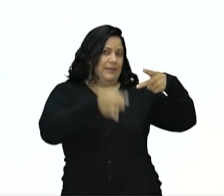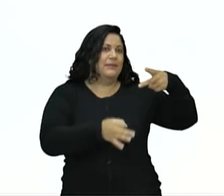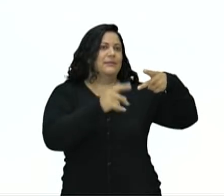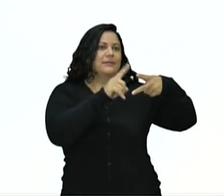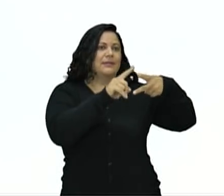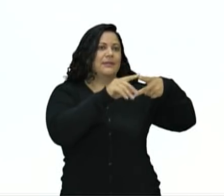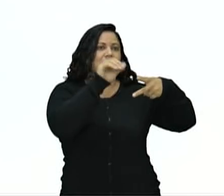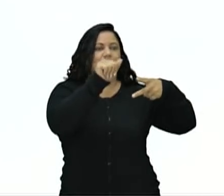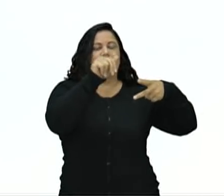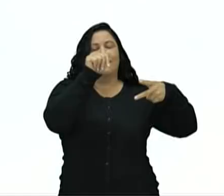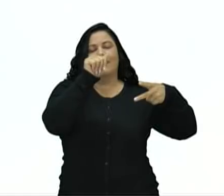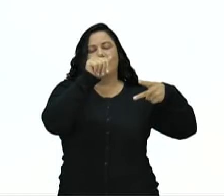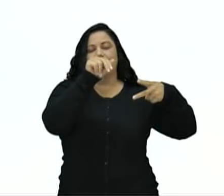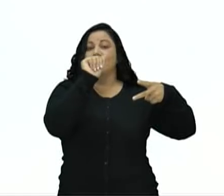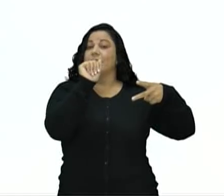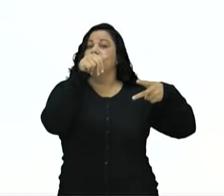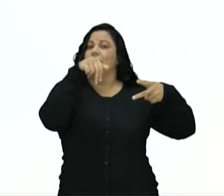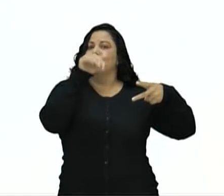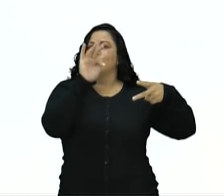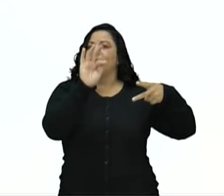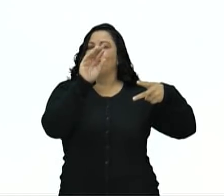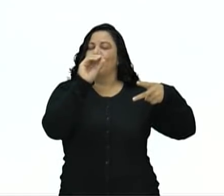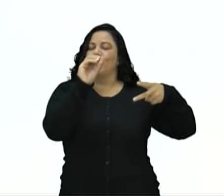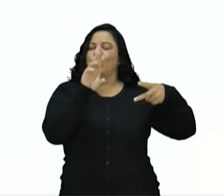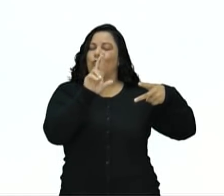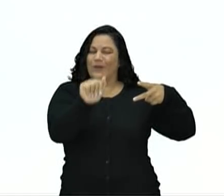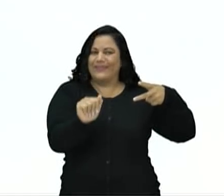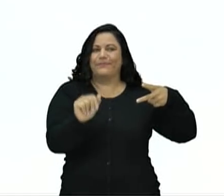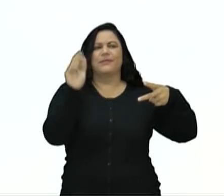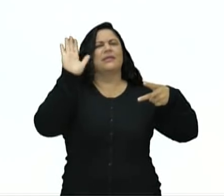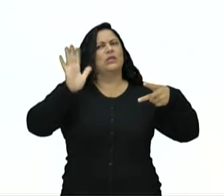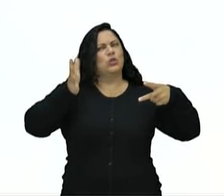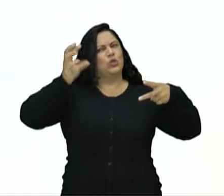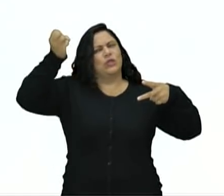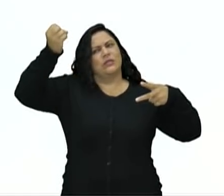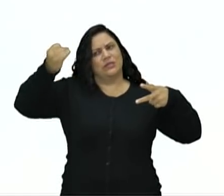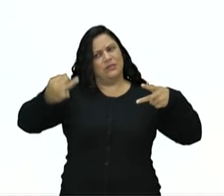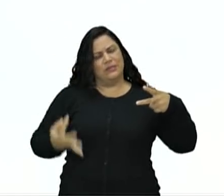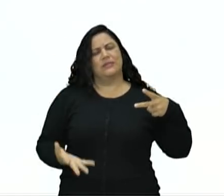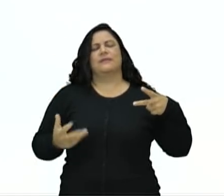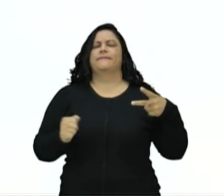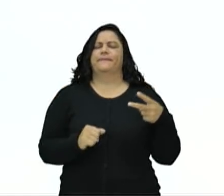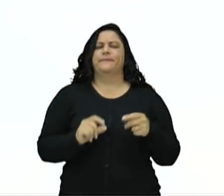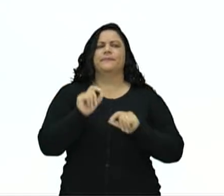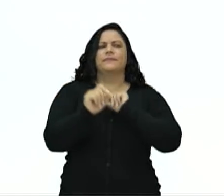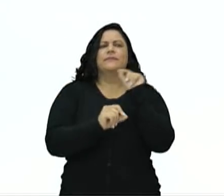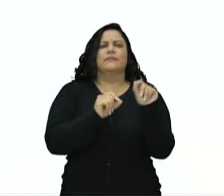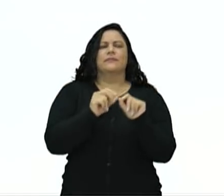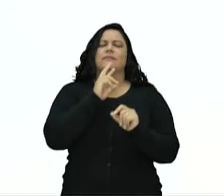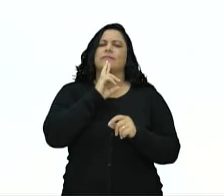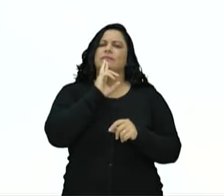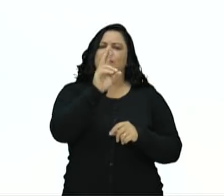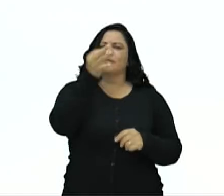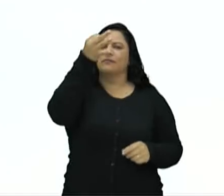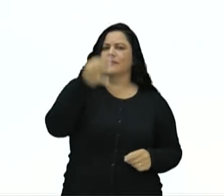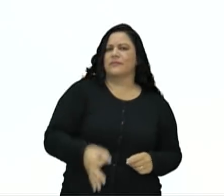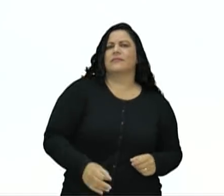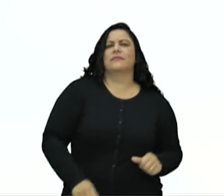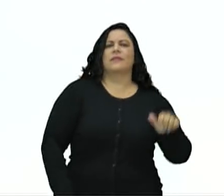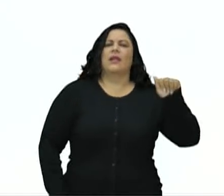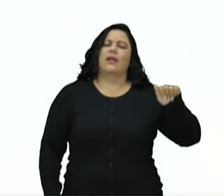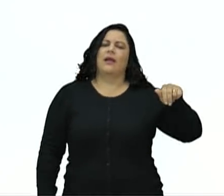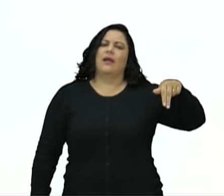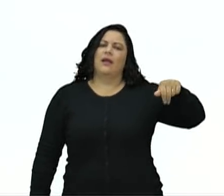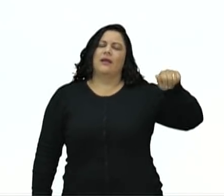refere a algo já mencionado, né? Então, que algo é esse que foi mencionado na frase? Como